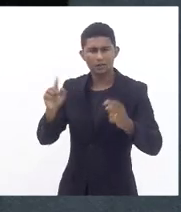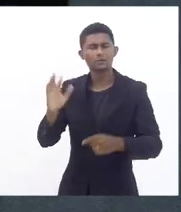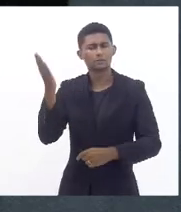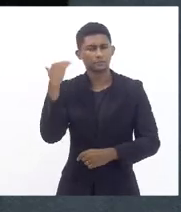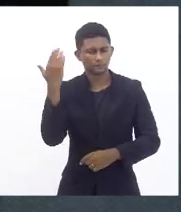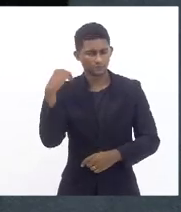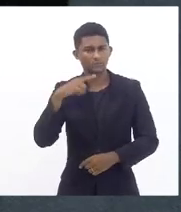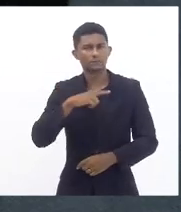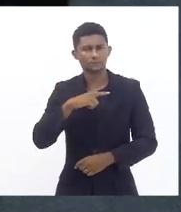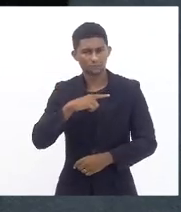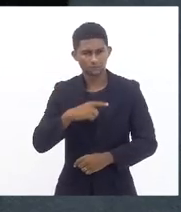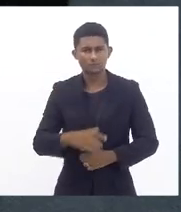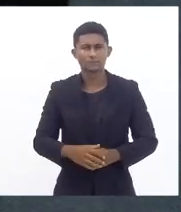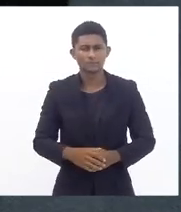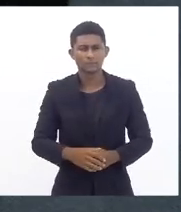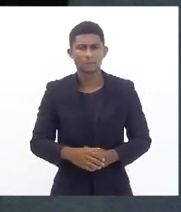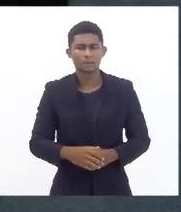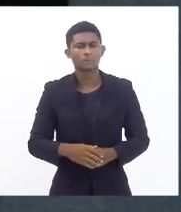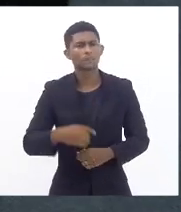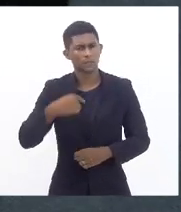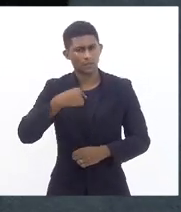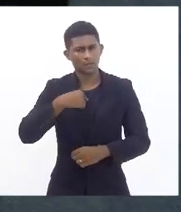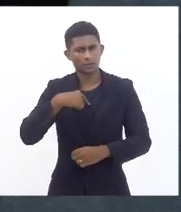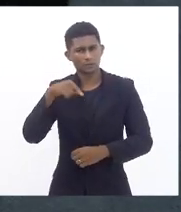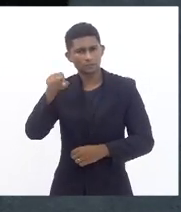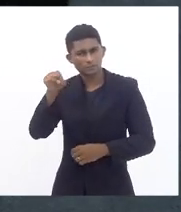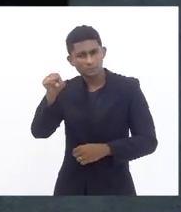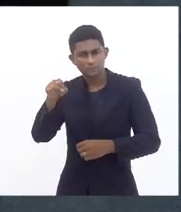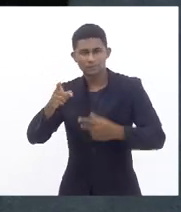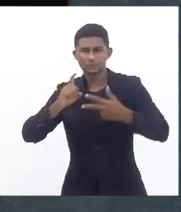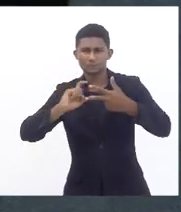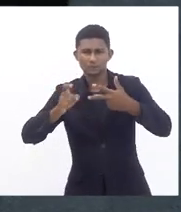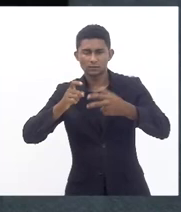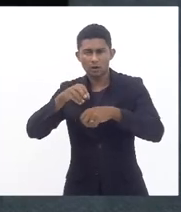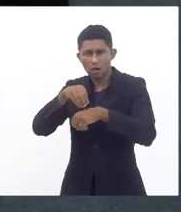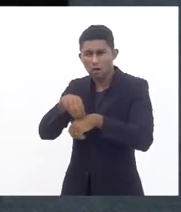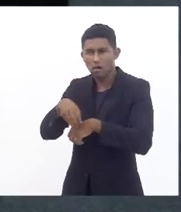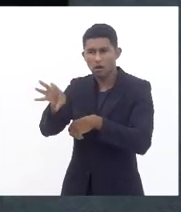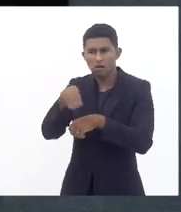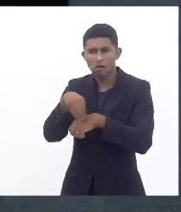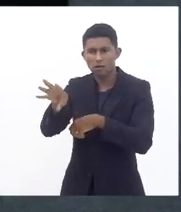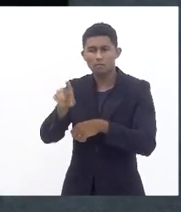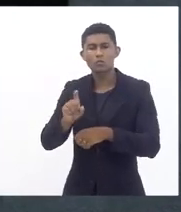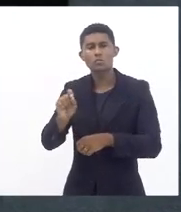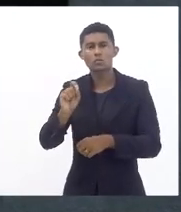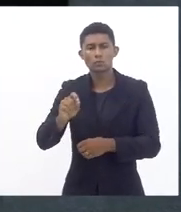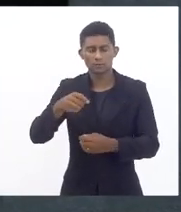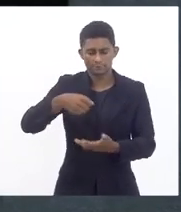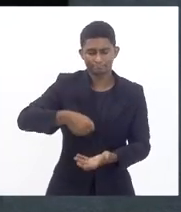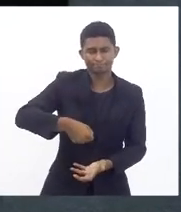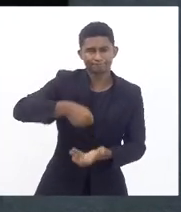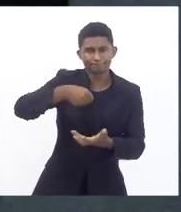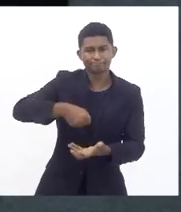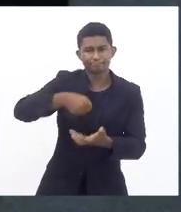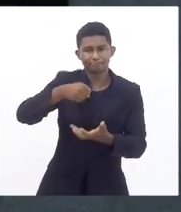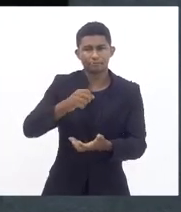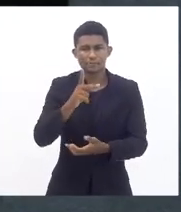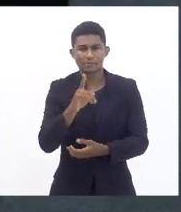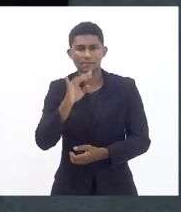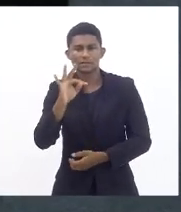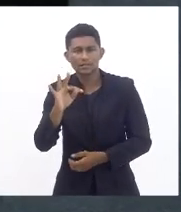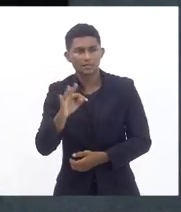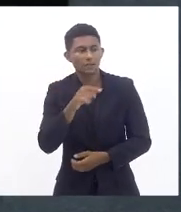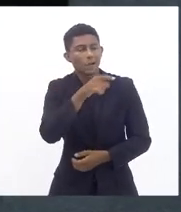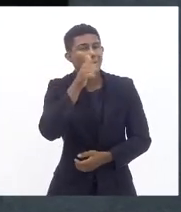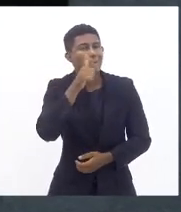atrás, de sugerir ao Poder Executivo um kit diferenciado para as detentas. O senhor não imagina